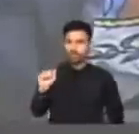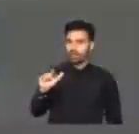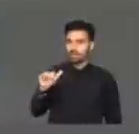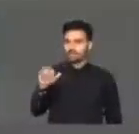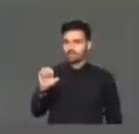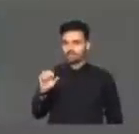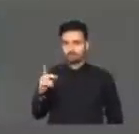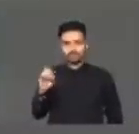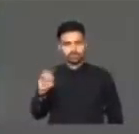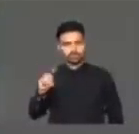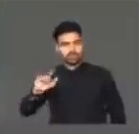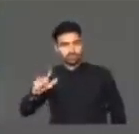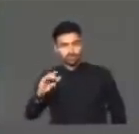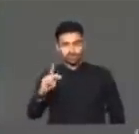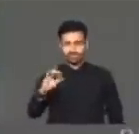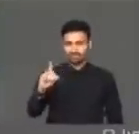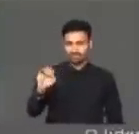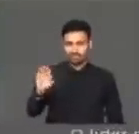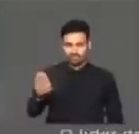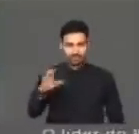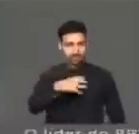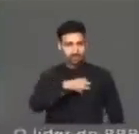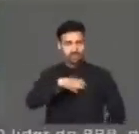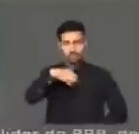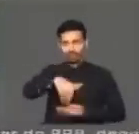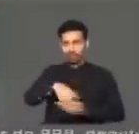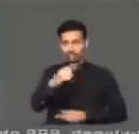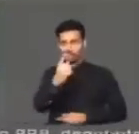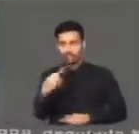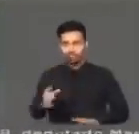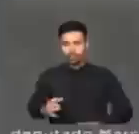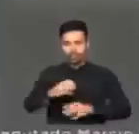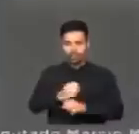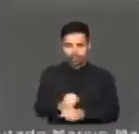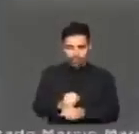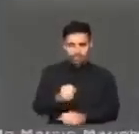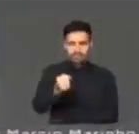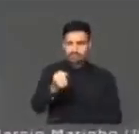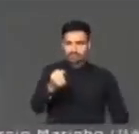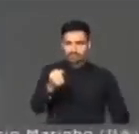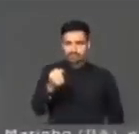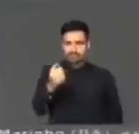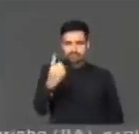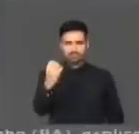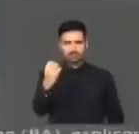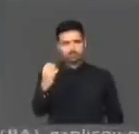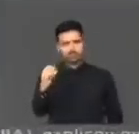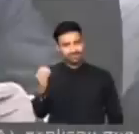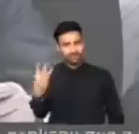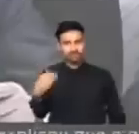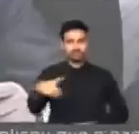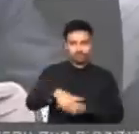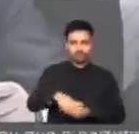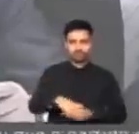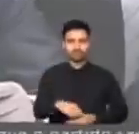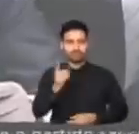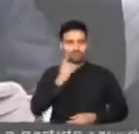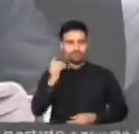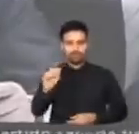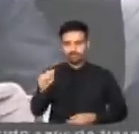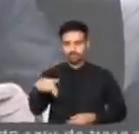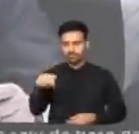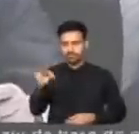Portugal, do PCdoB da Bahia, votou não, totalizando 103 votos. Deputado Antônio Brito,